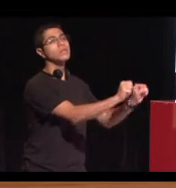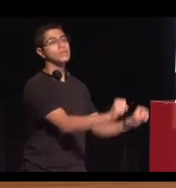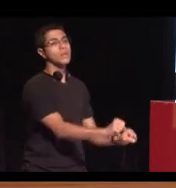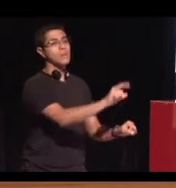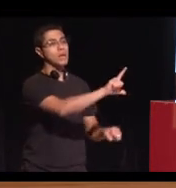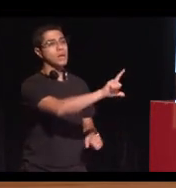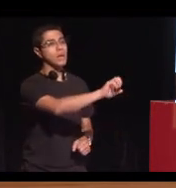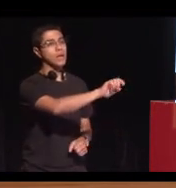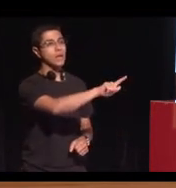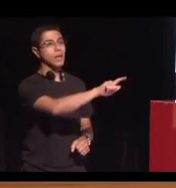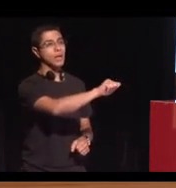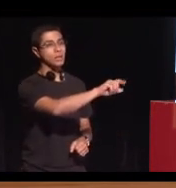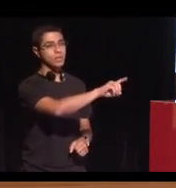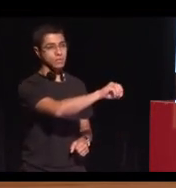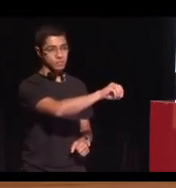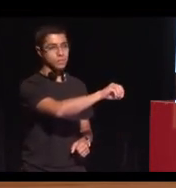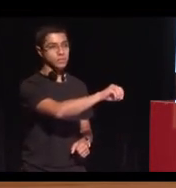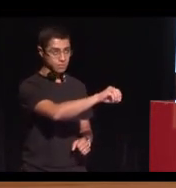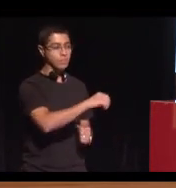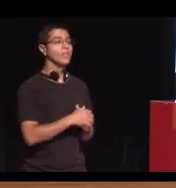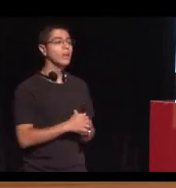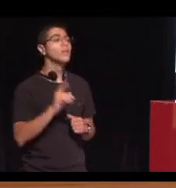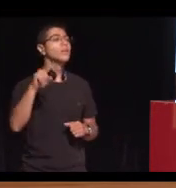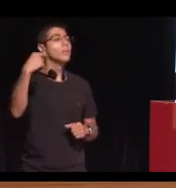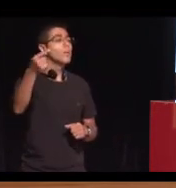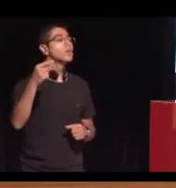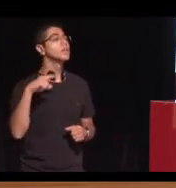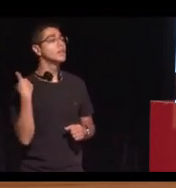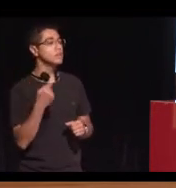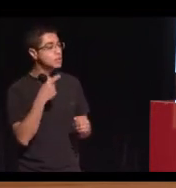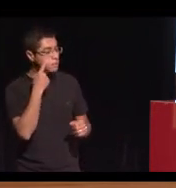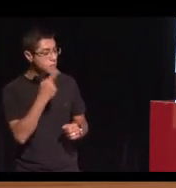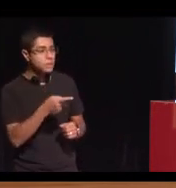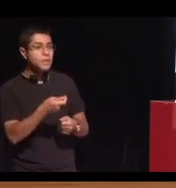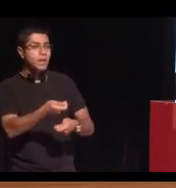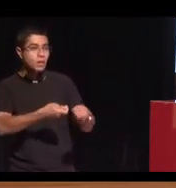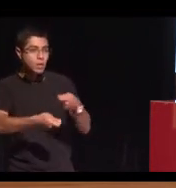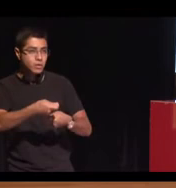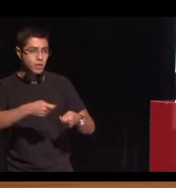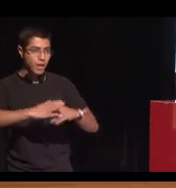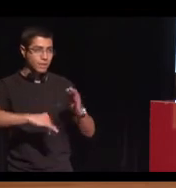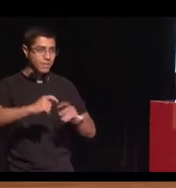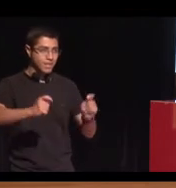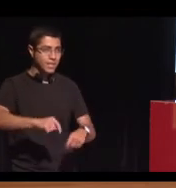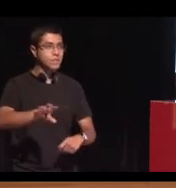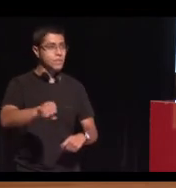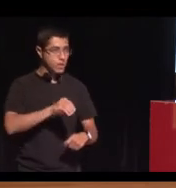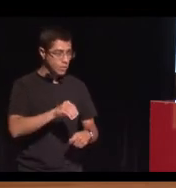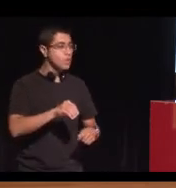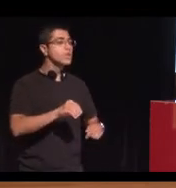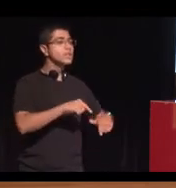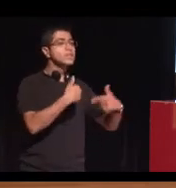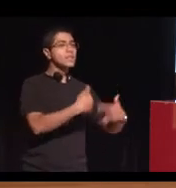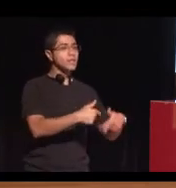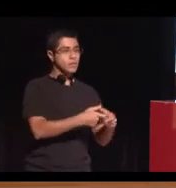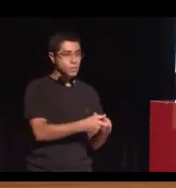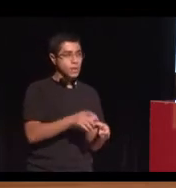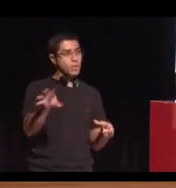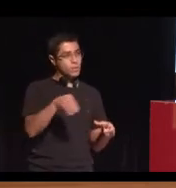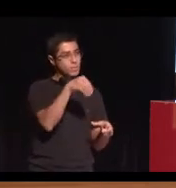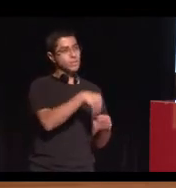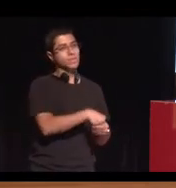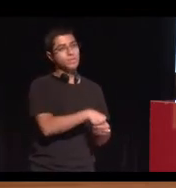gente extraiu uma capacidade de negócio, enfiou isso no microserviço, que fazia sentido, se apoiando